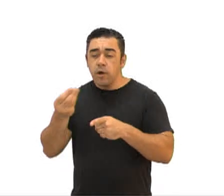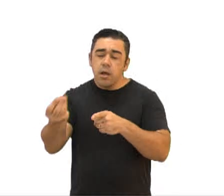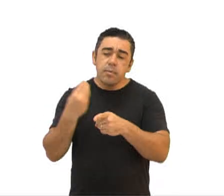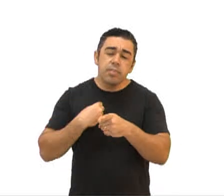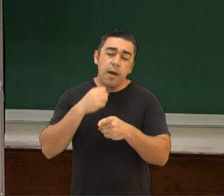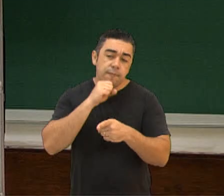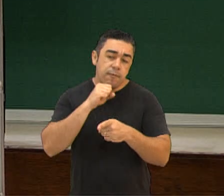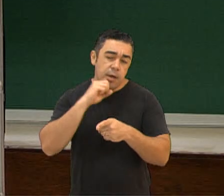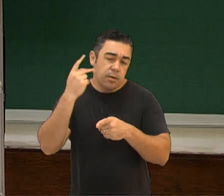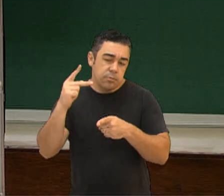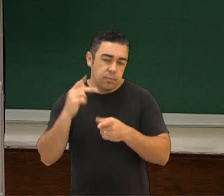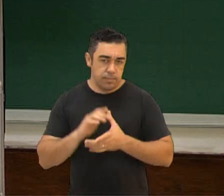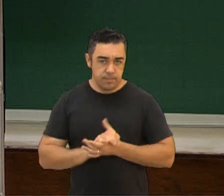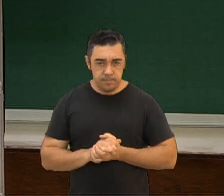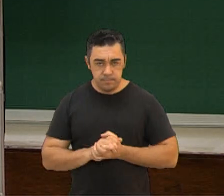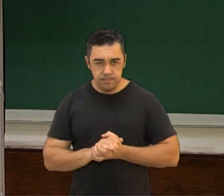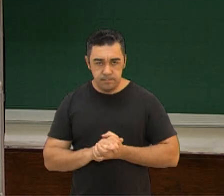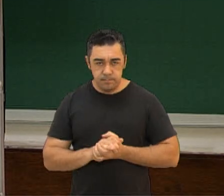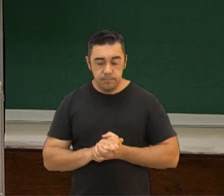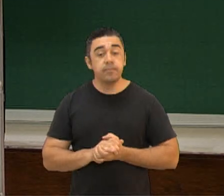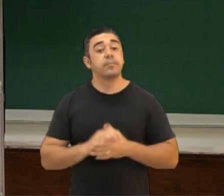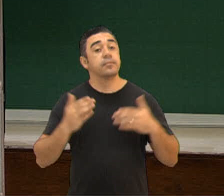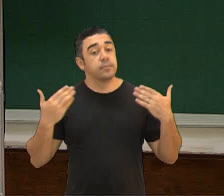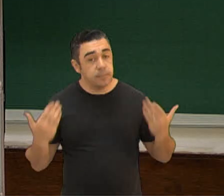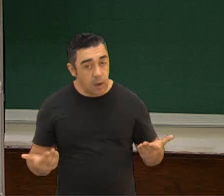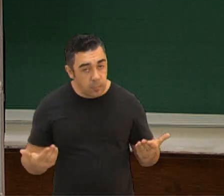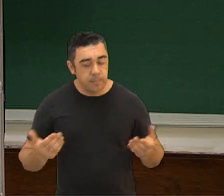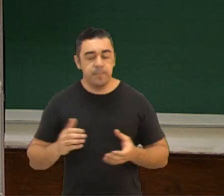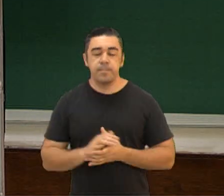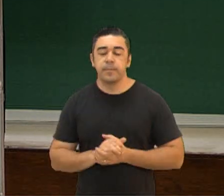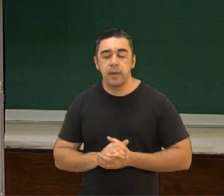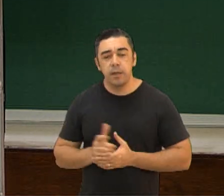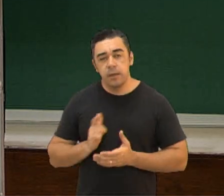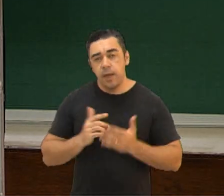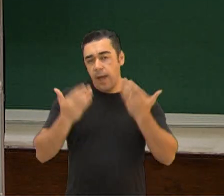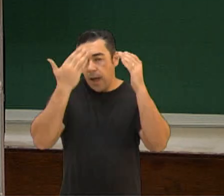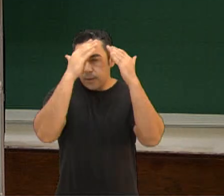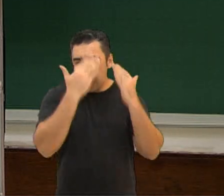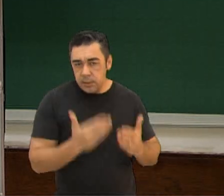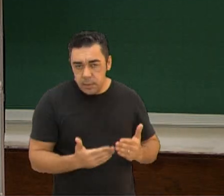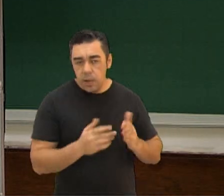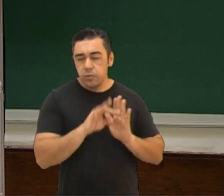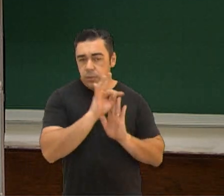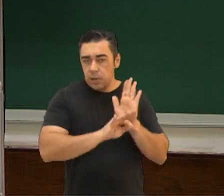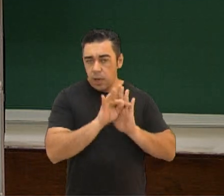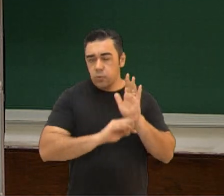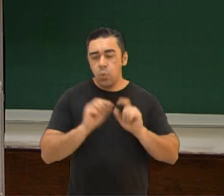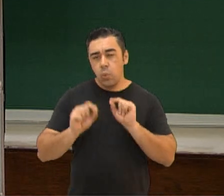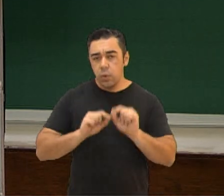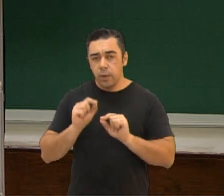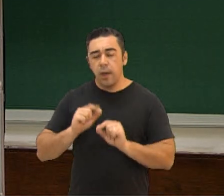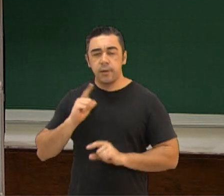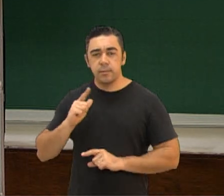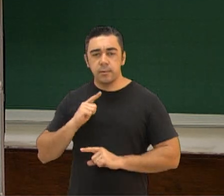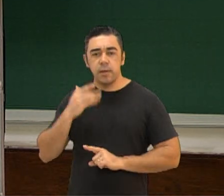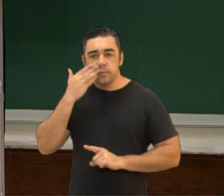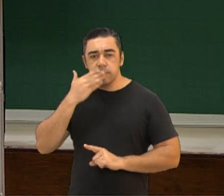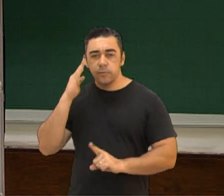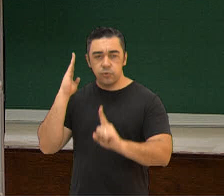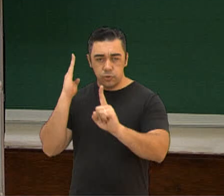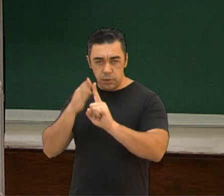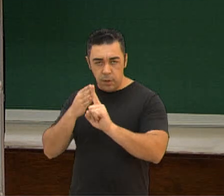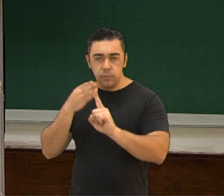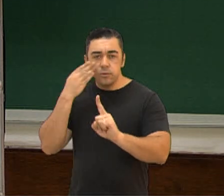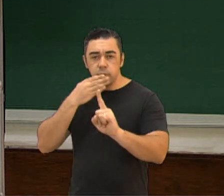Então, como eu tinha anunciado para vocês, né, a gente está fazendo ali uma análise a respeito do que é discurso direto e do que é discurso indireto.